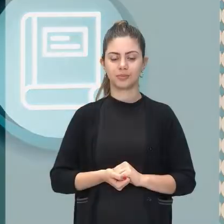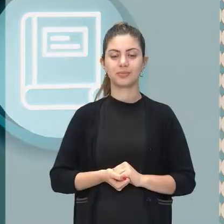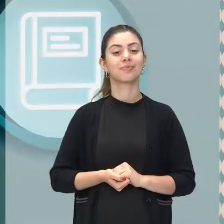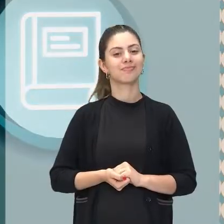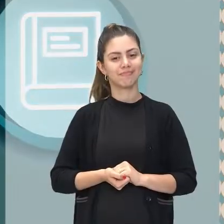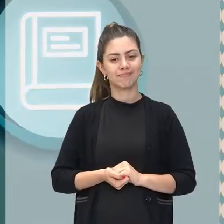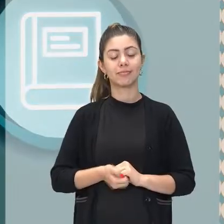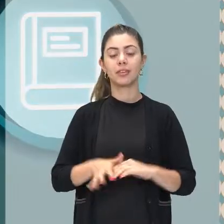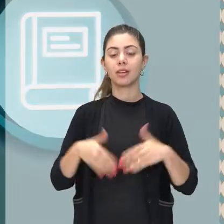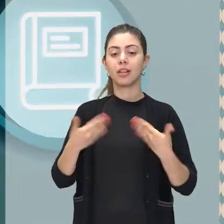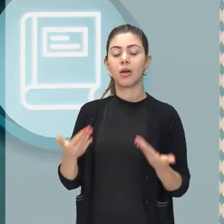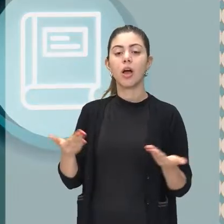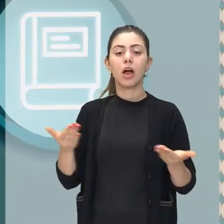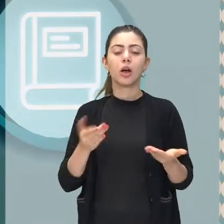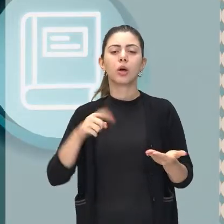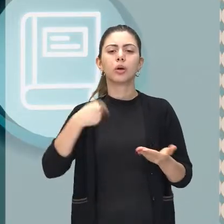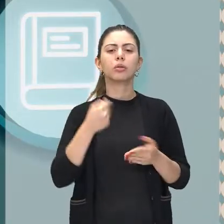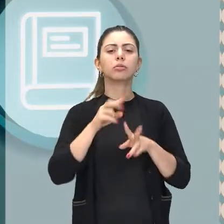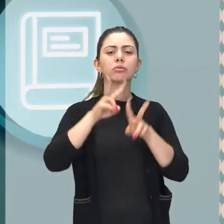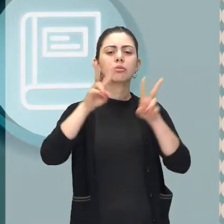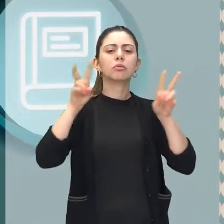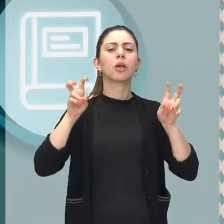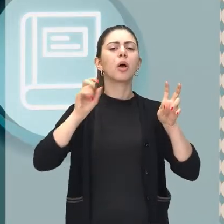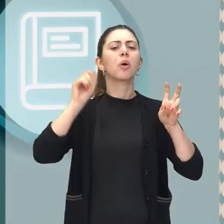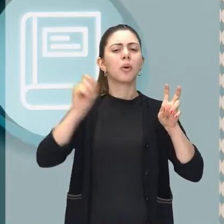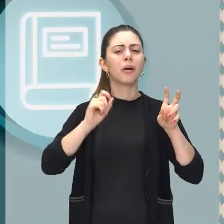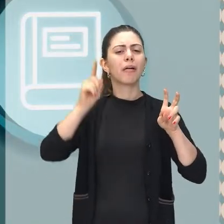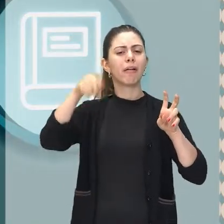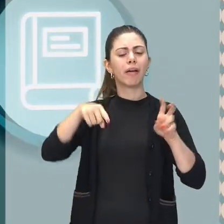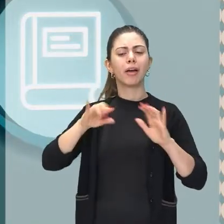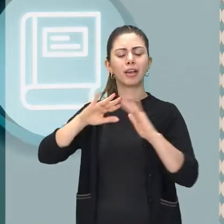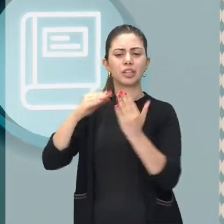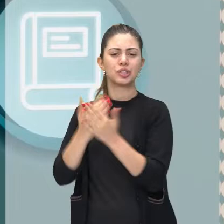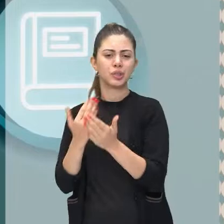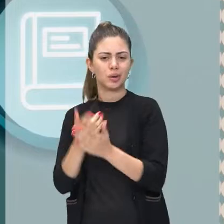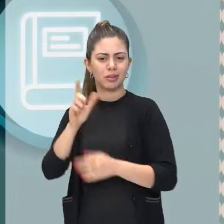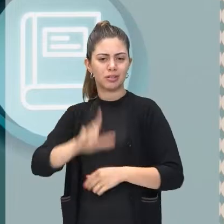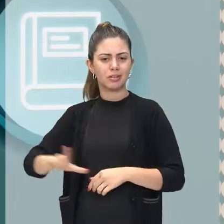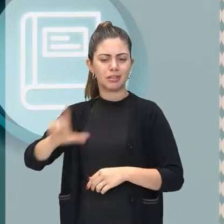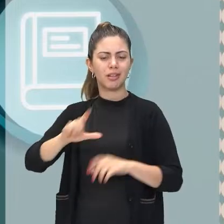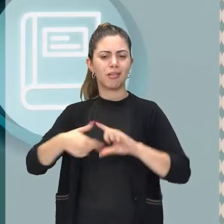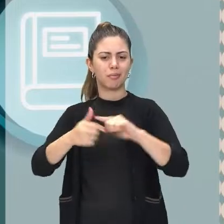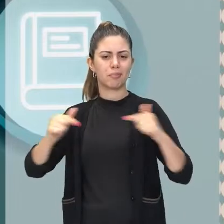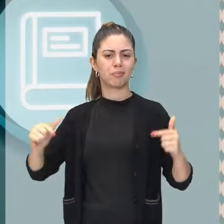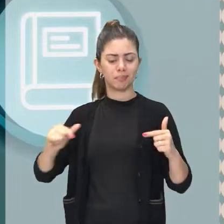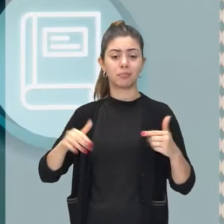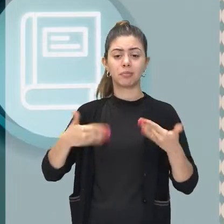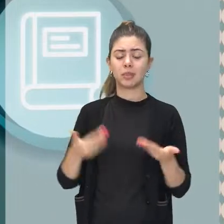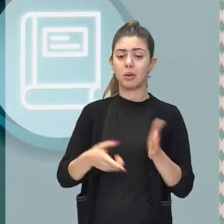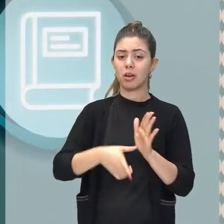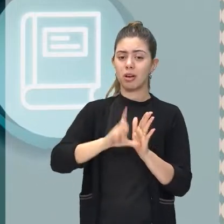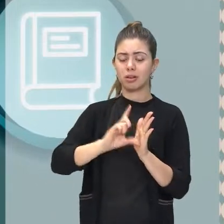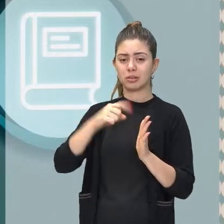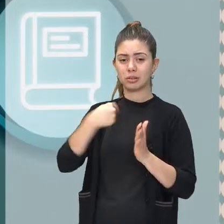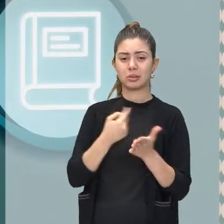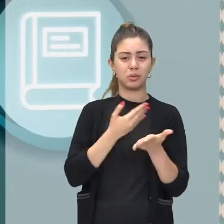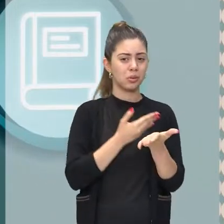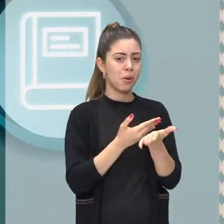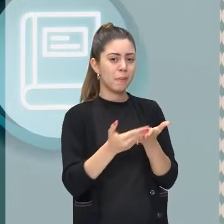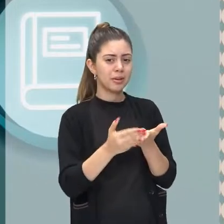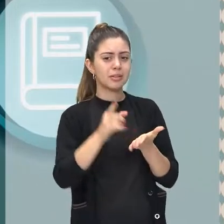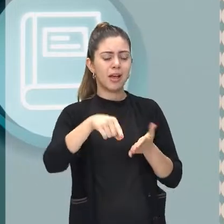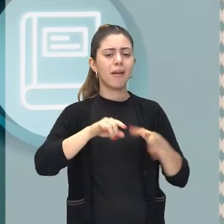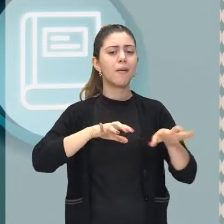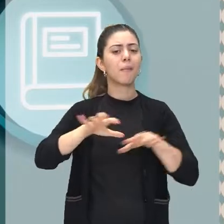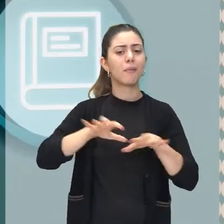Muito bem, vamos falar sobre a escola literária modernista. Antes de começar esse